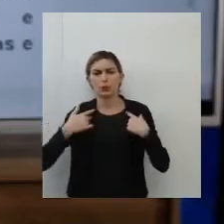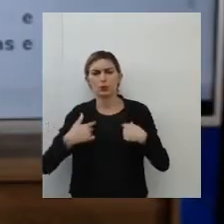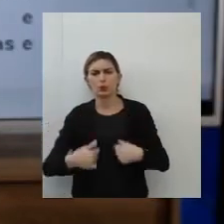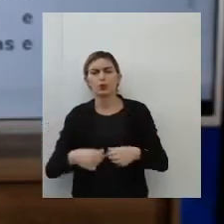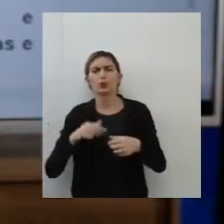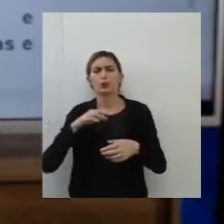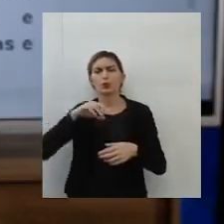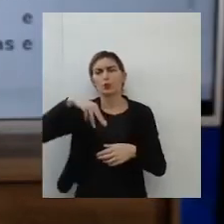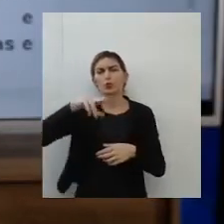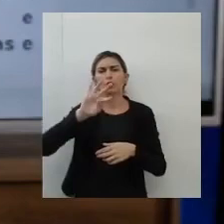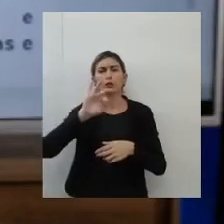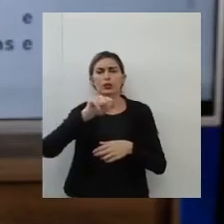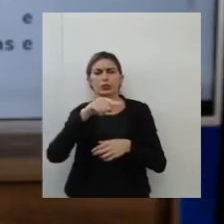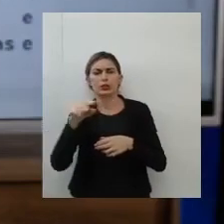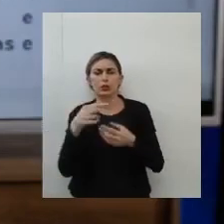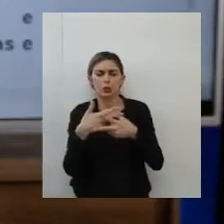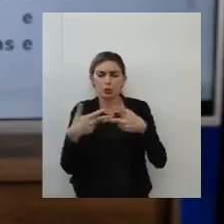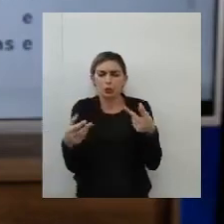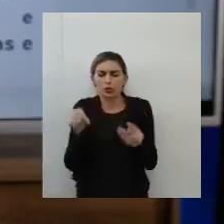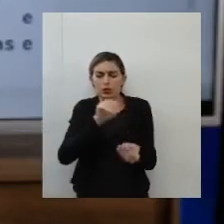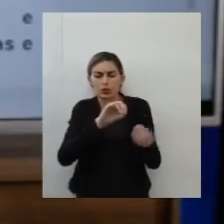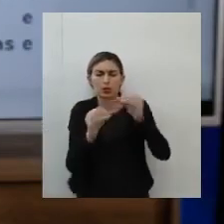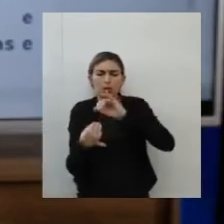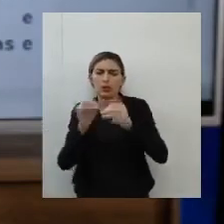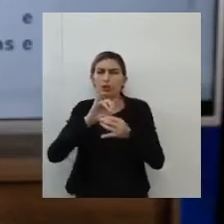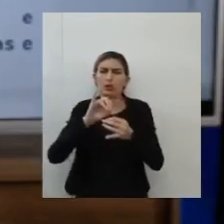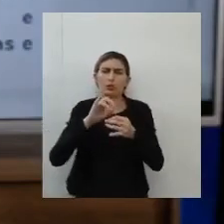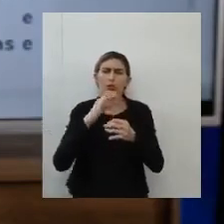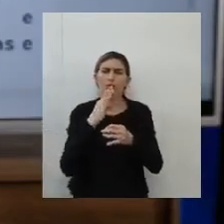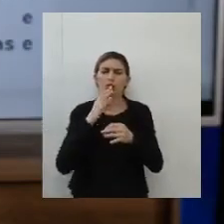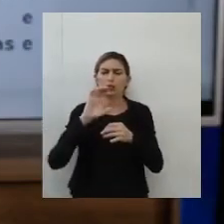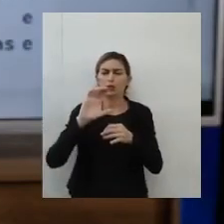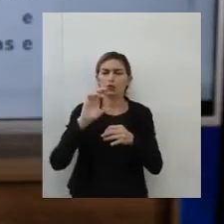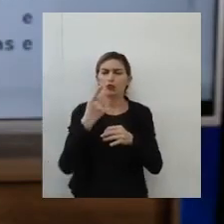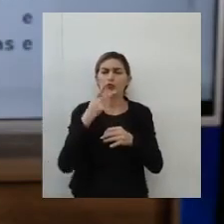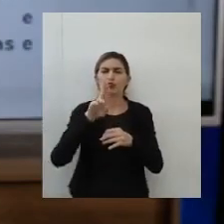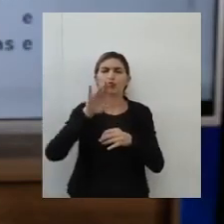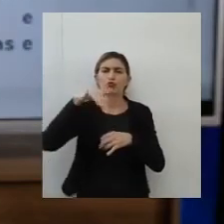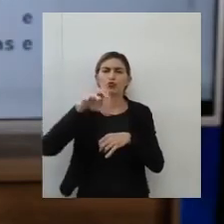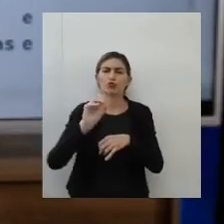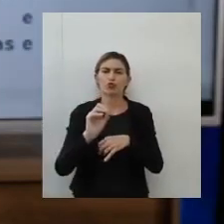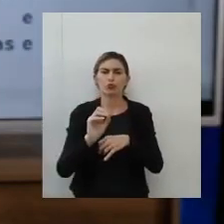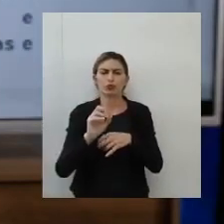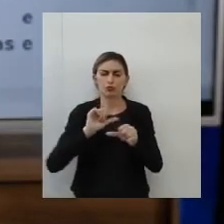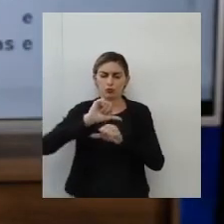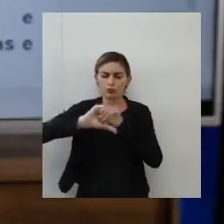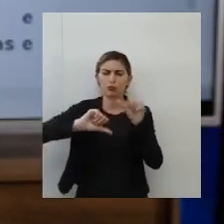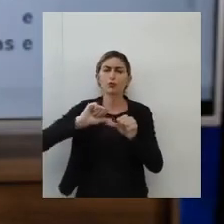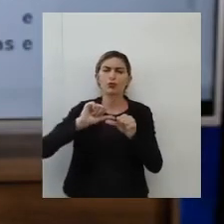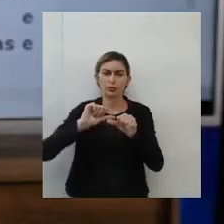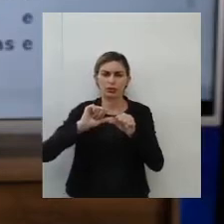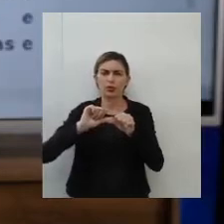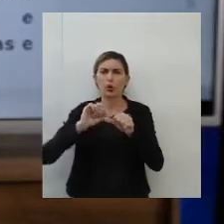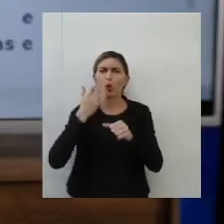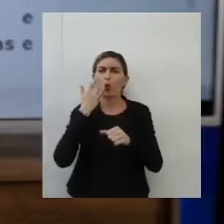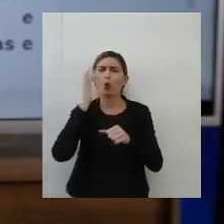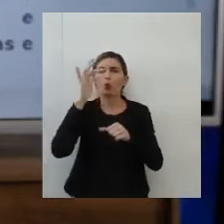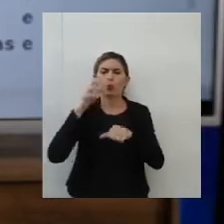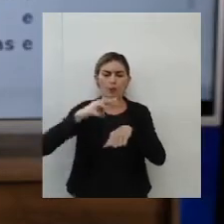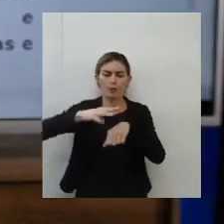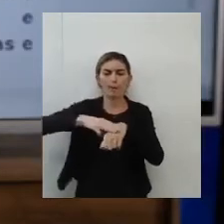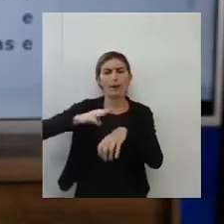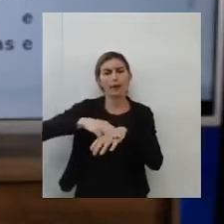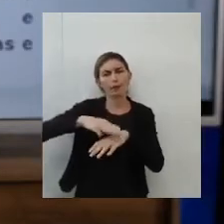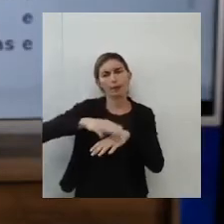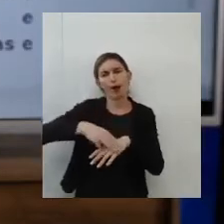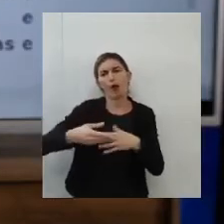transmutação de elementos químicos. O chumbo, por exemplo, eles sempre buscavam transformá-lo em ouro, um metal nobre,